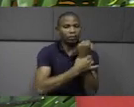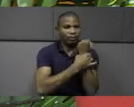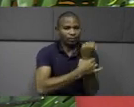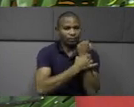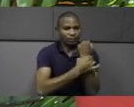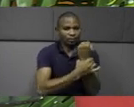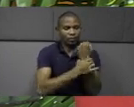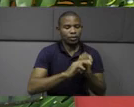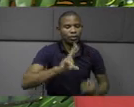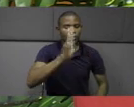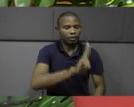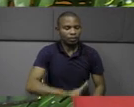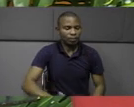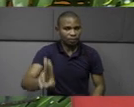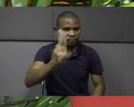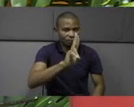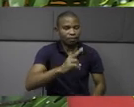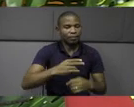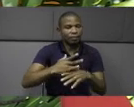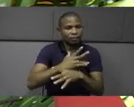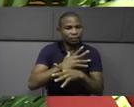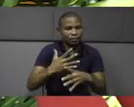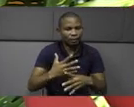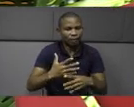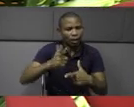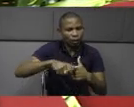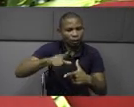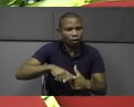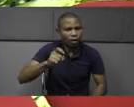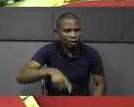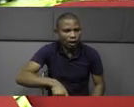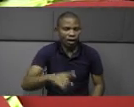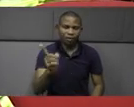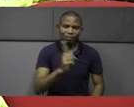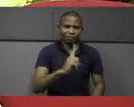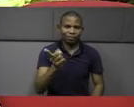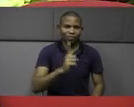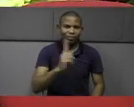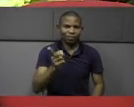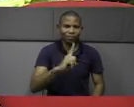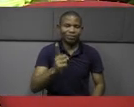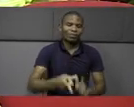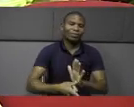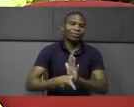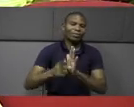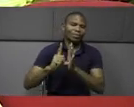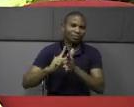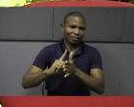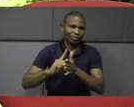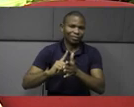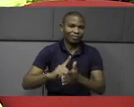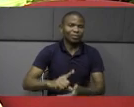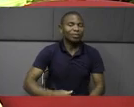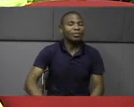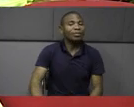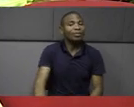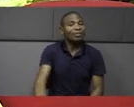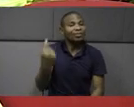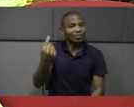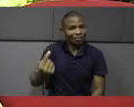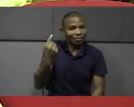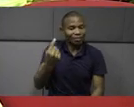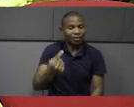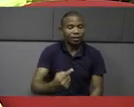nosso problema não é esse o nosso problema está o anterior a esse boom ea forma como a gente